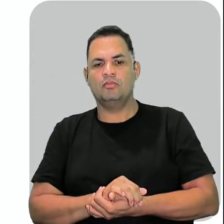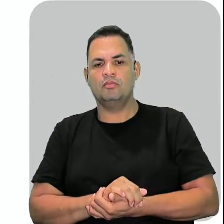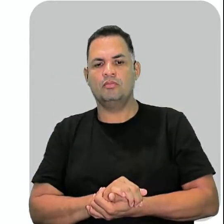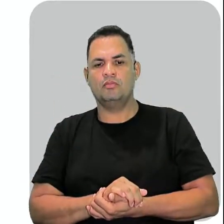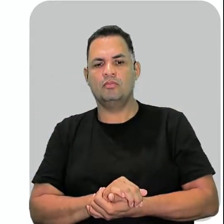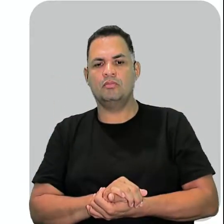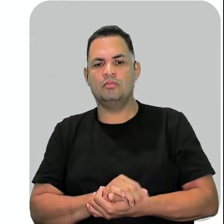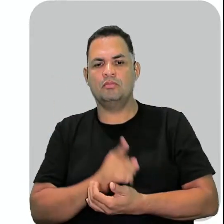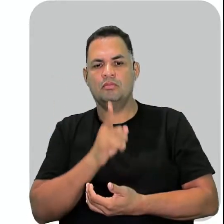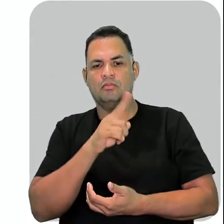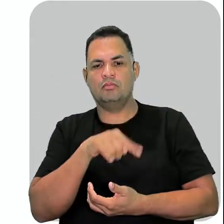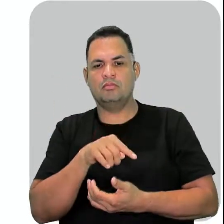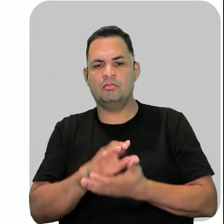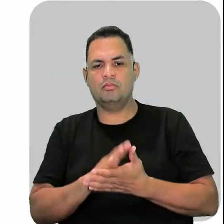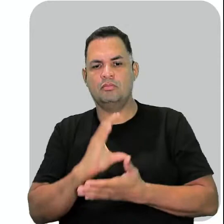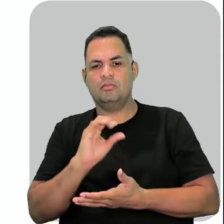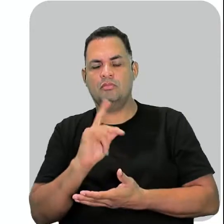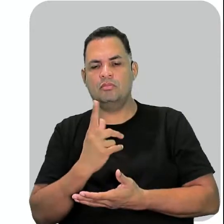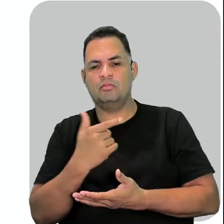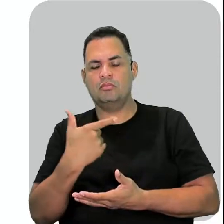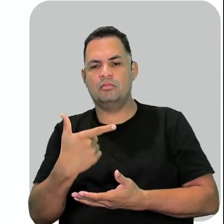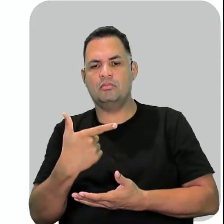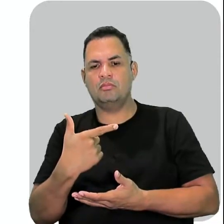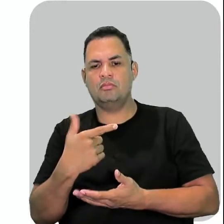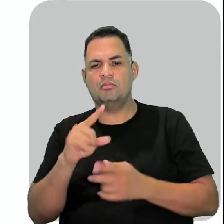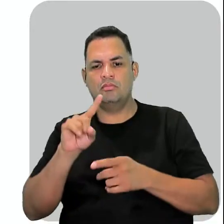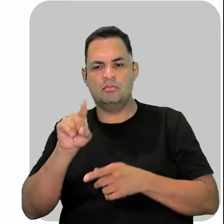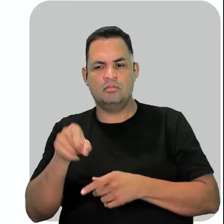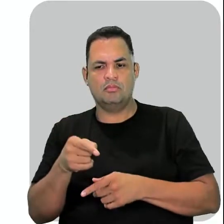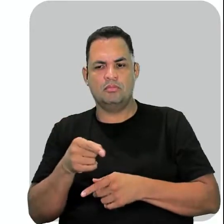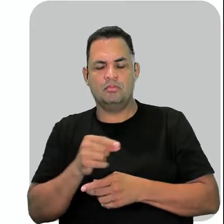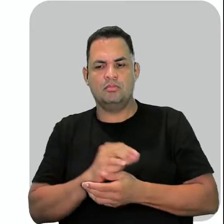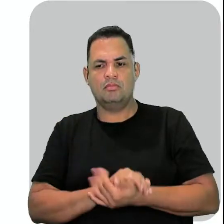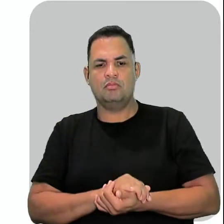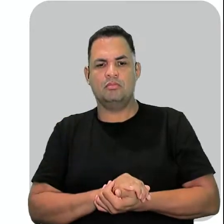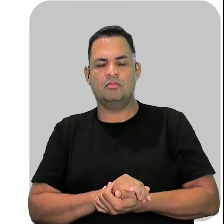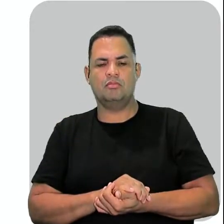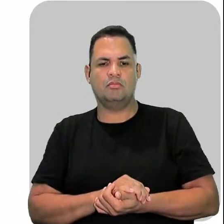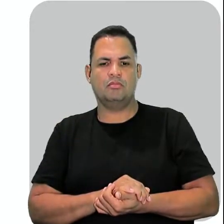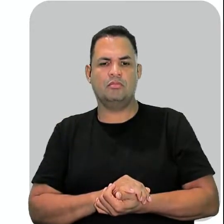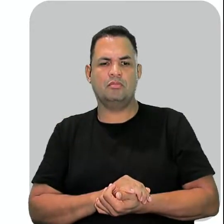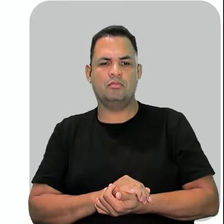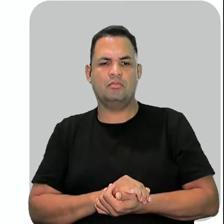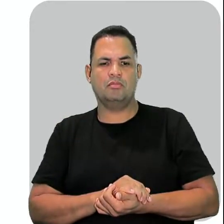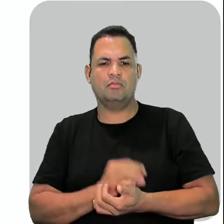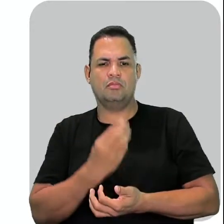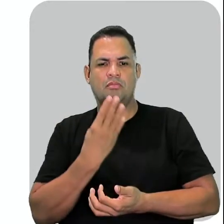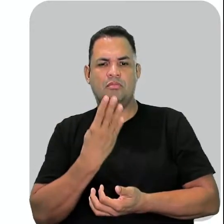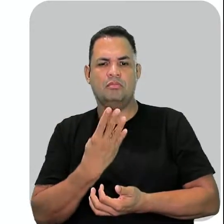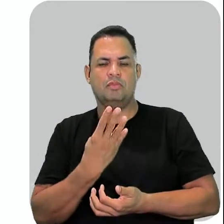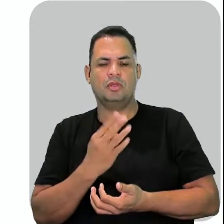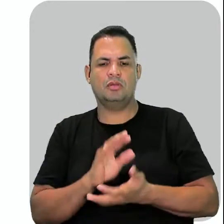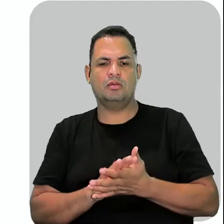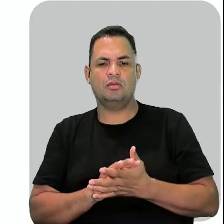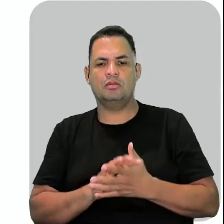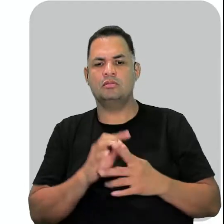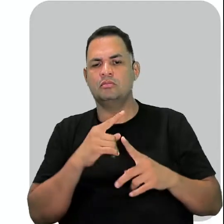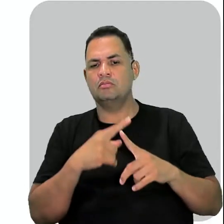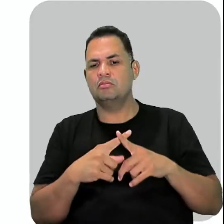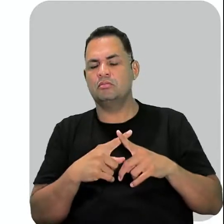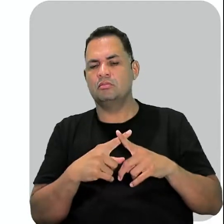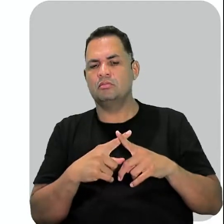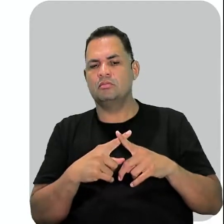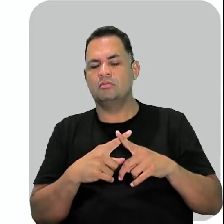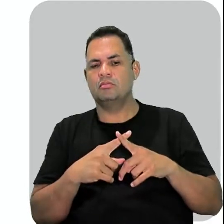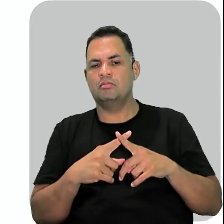Parênteses, CH2, parênteses. E aí eu tenho 4 vezes o CH2, por isso que